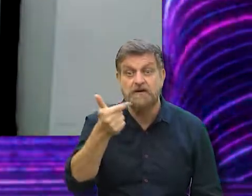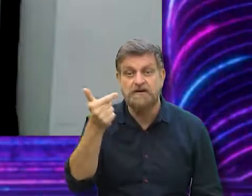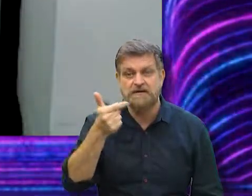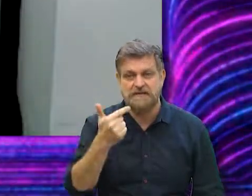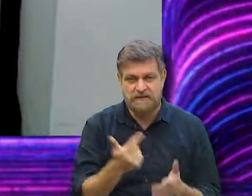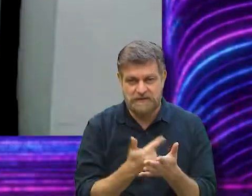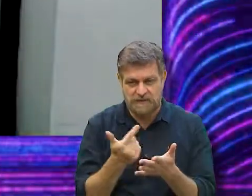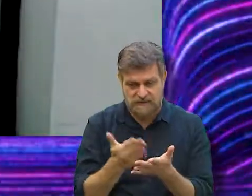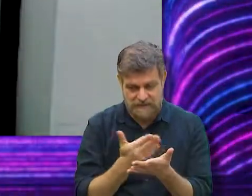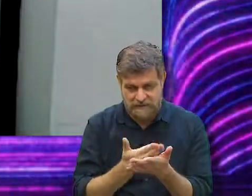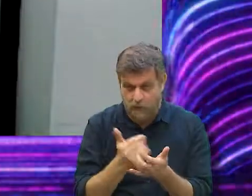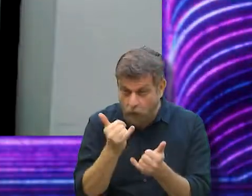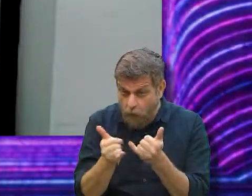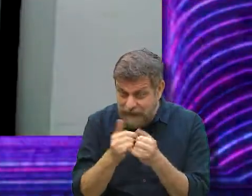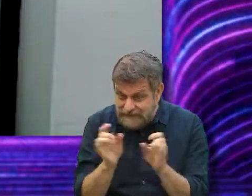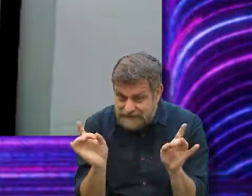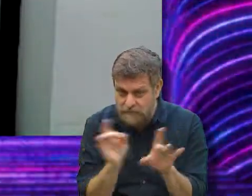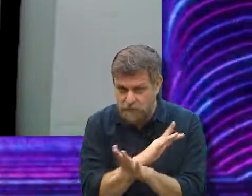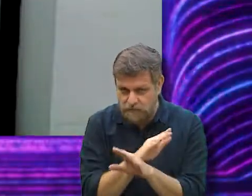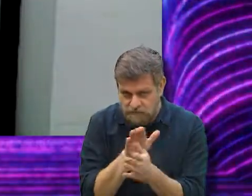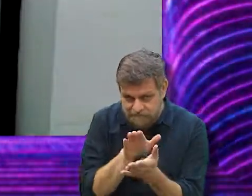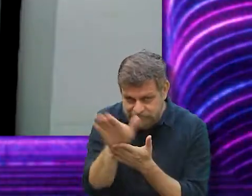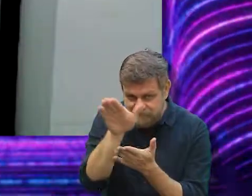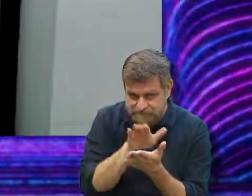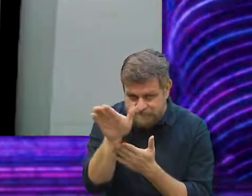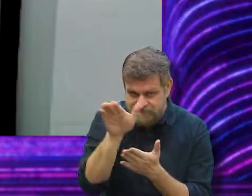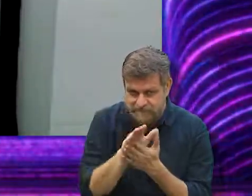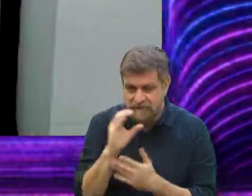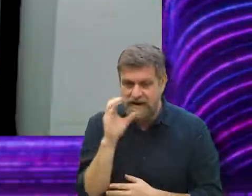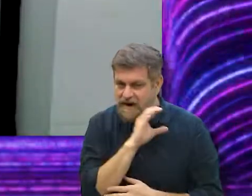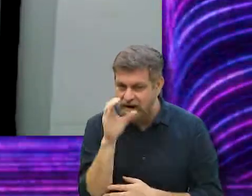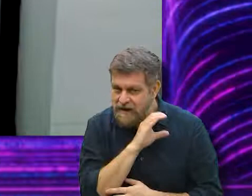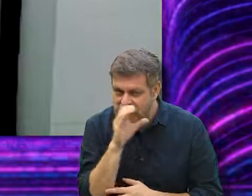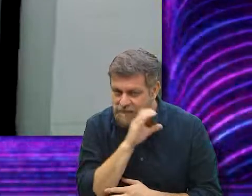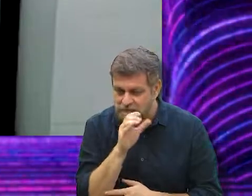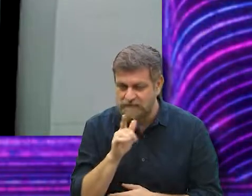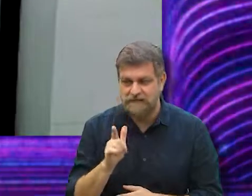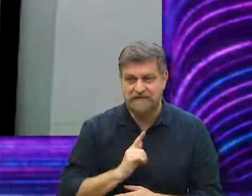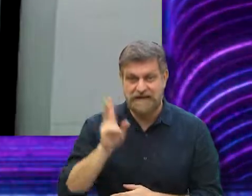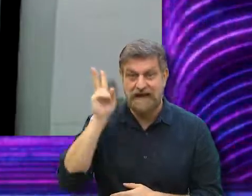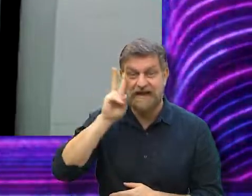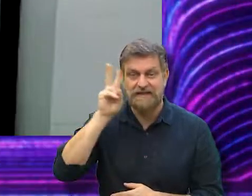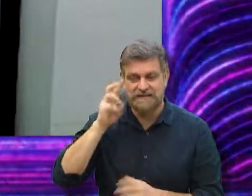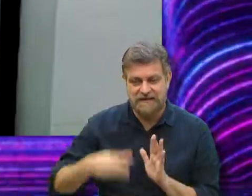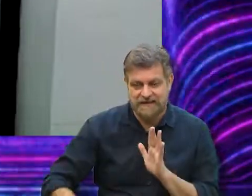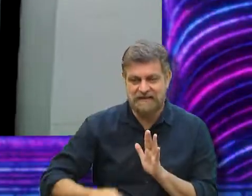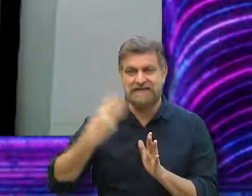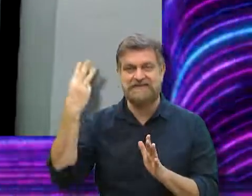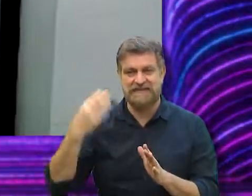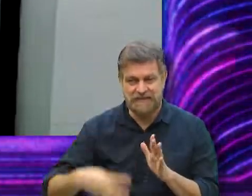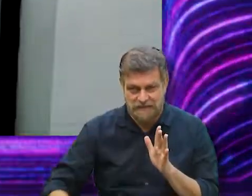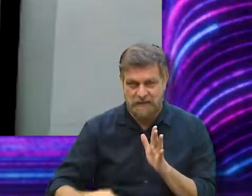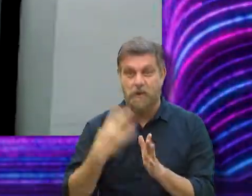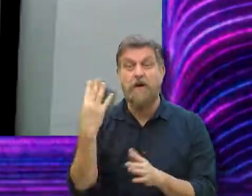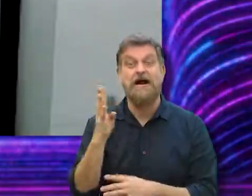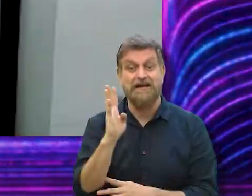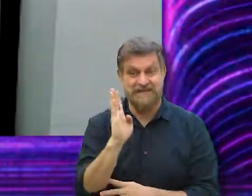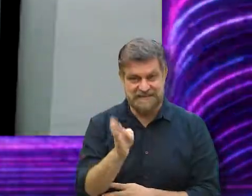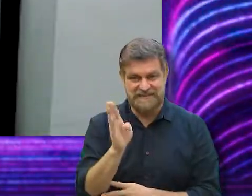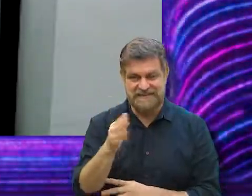legal, né? Comecei a fazer todas as pesquisas e fui para o computador e falei, agora vai, eu vou